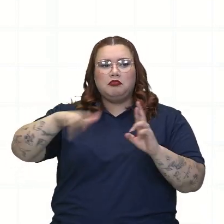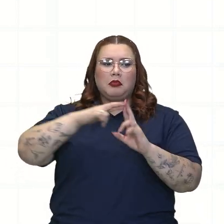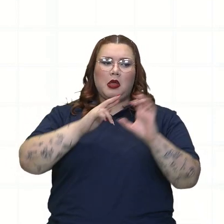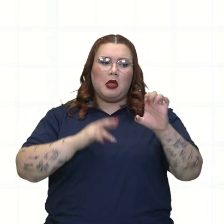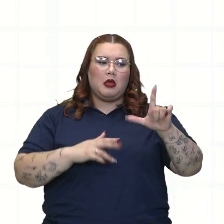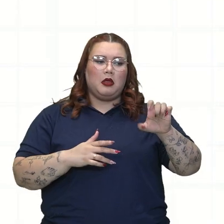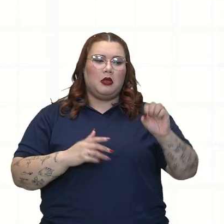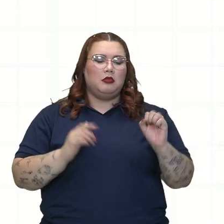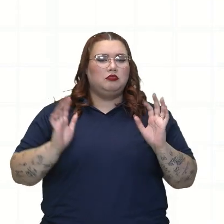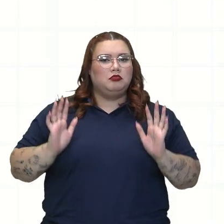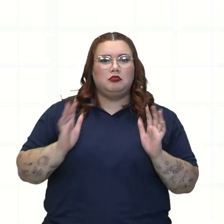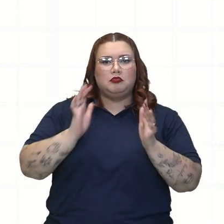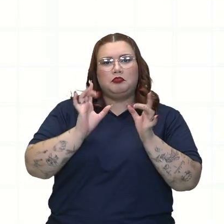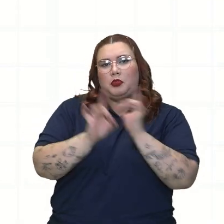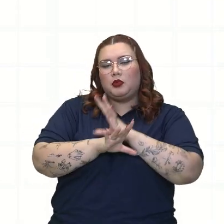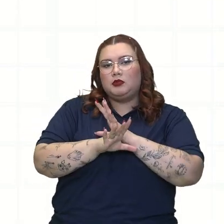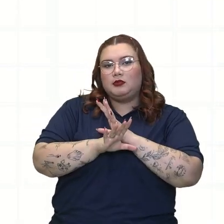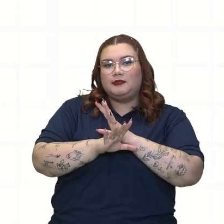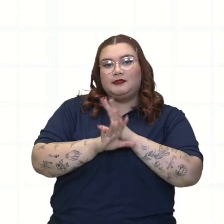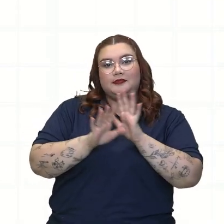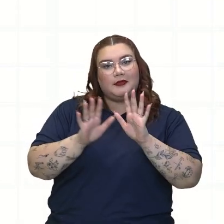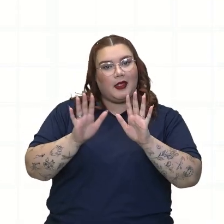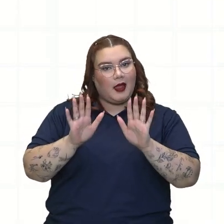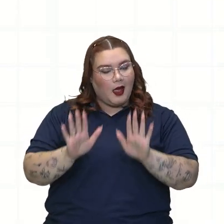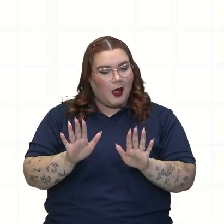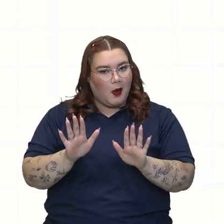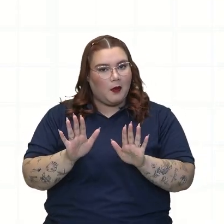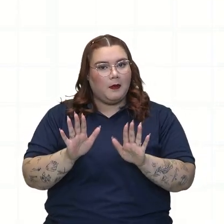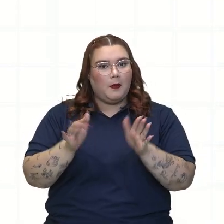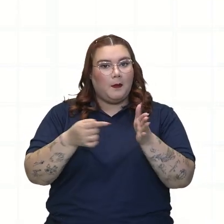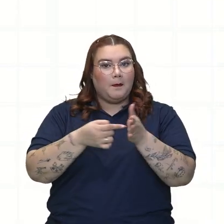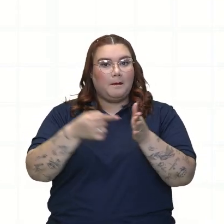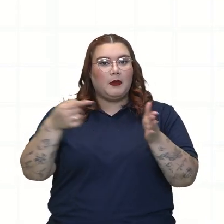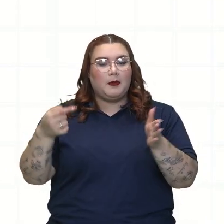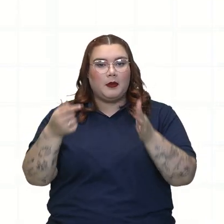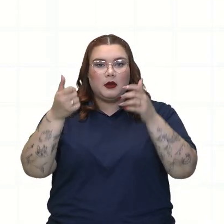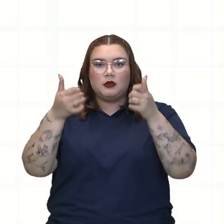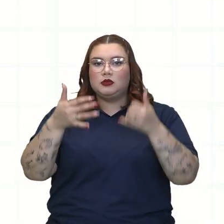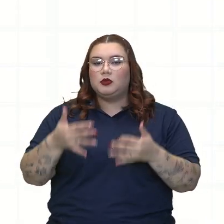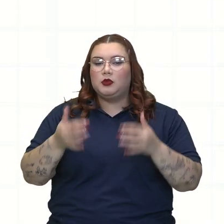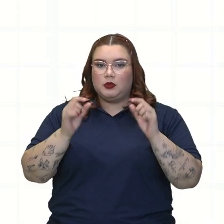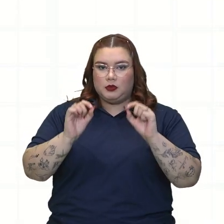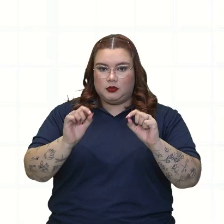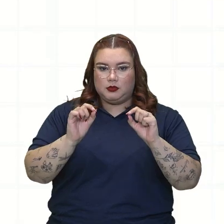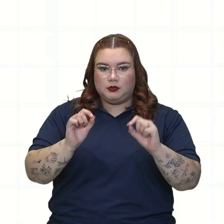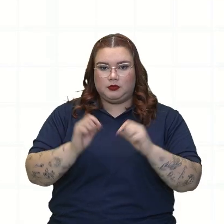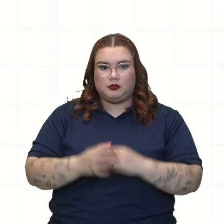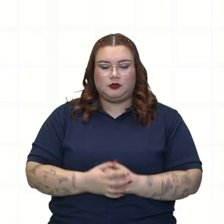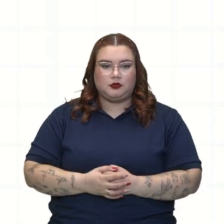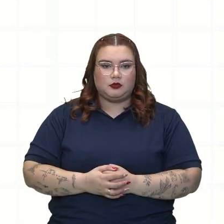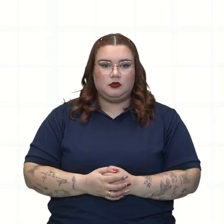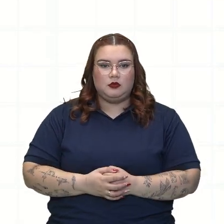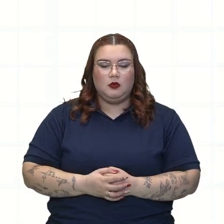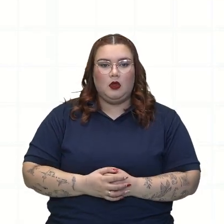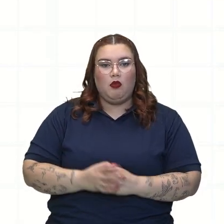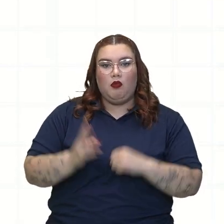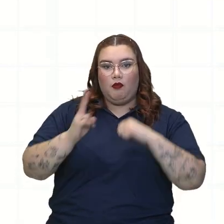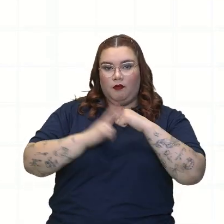diz. Aí é que tá, gente. Primeira situação. Quando eu tenho o